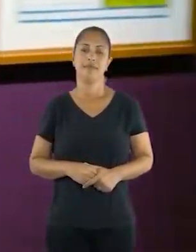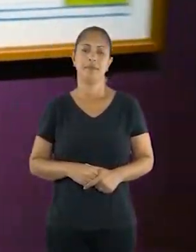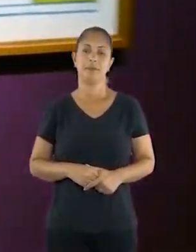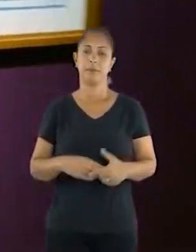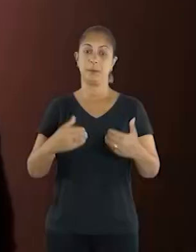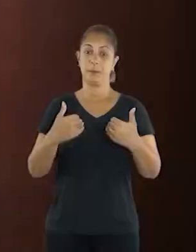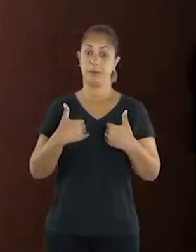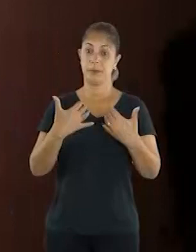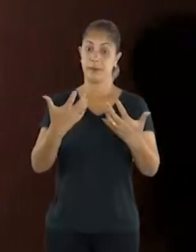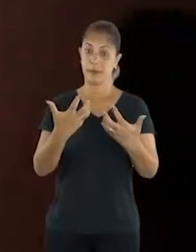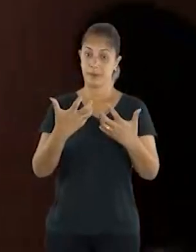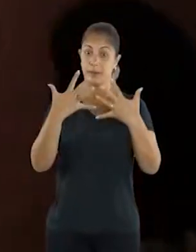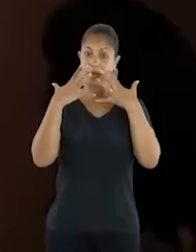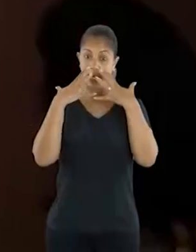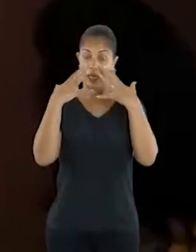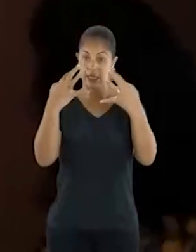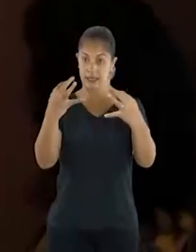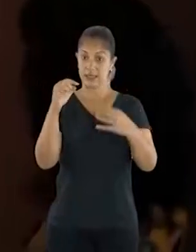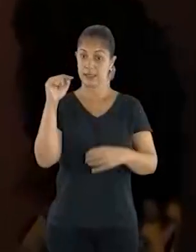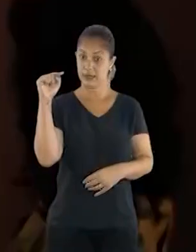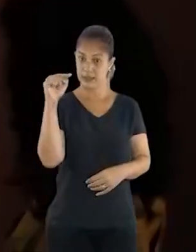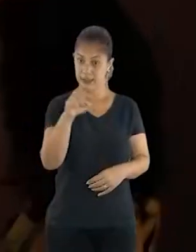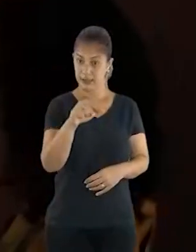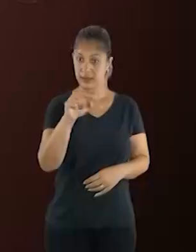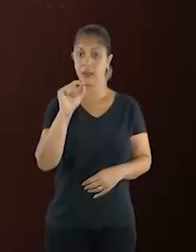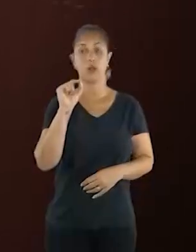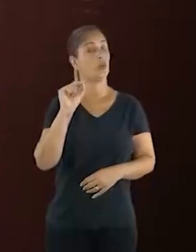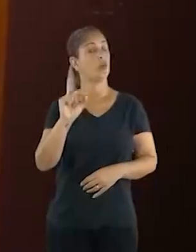eu queria chamar muito a atenção aqui,